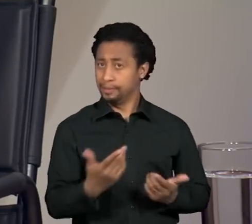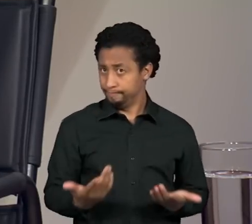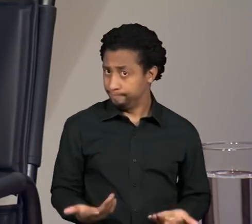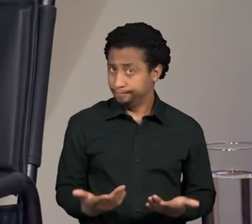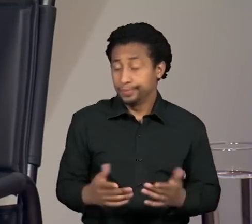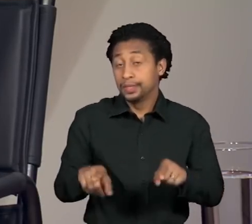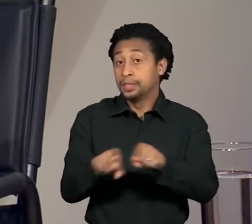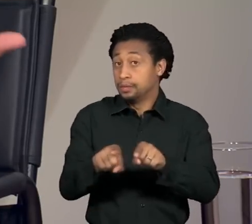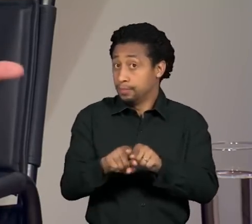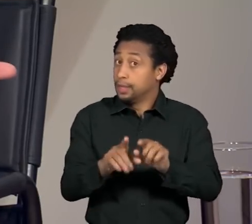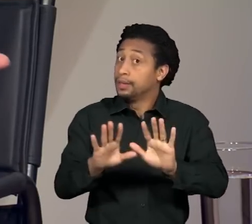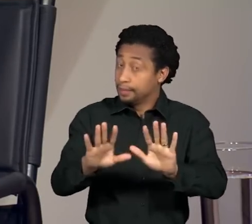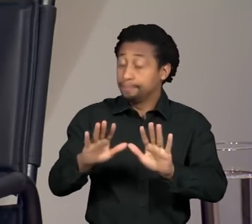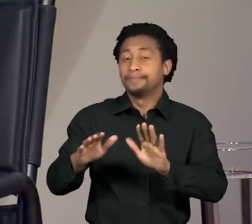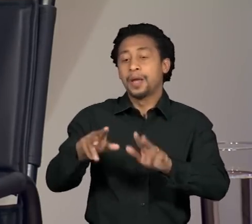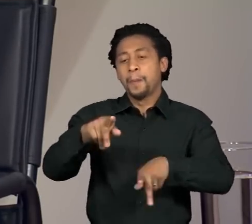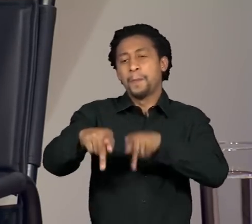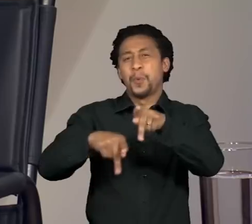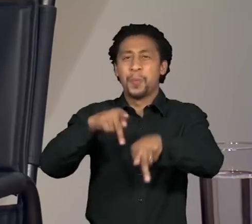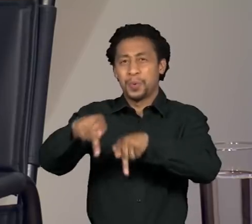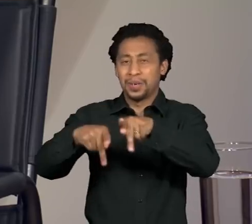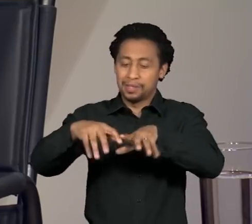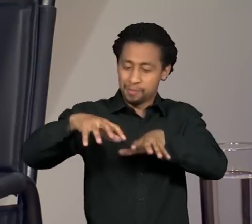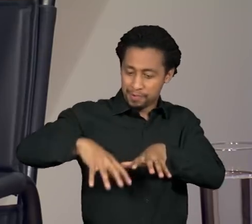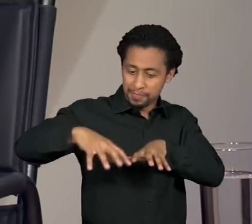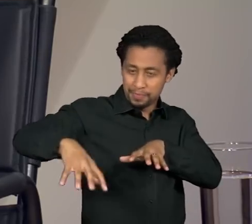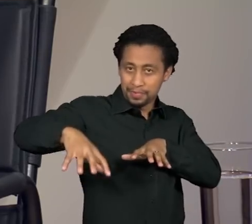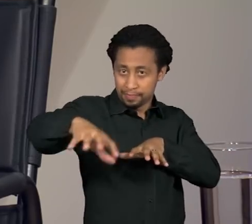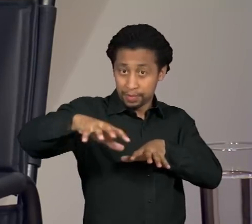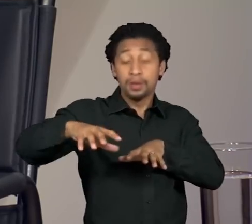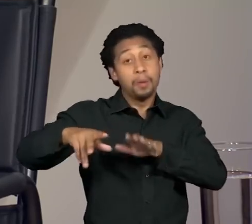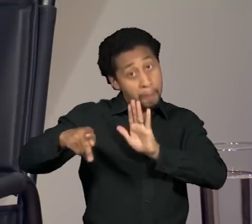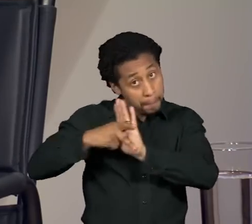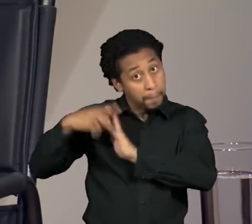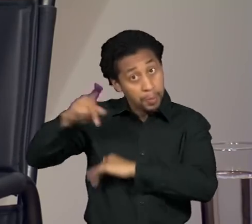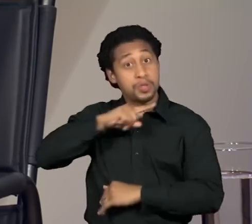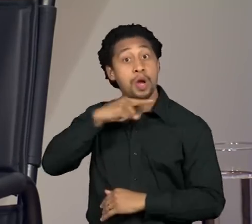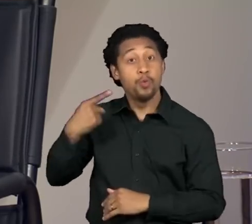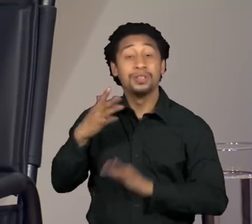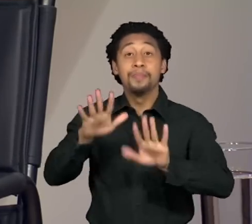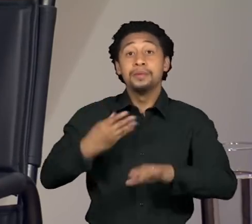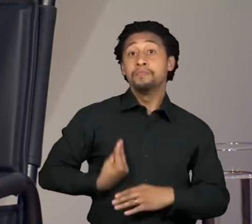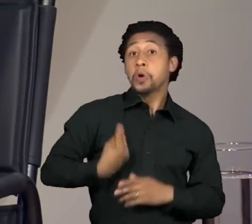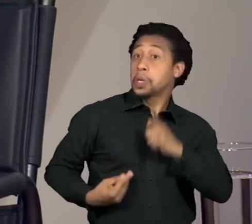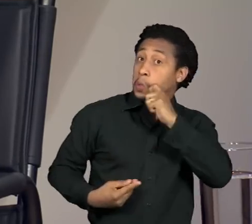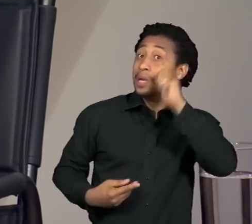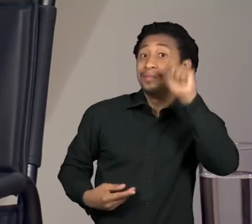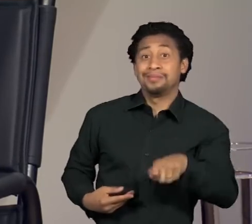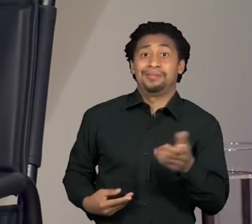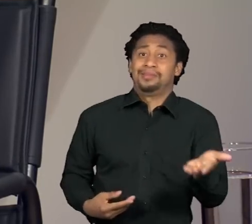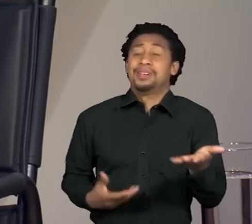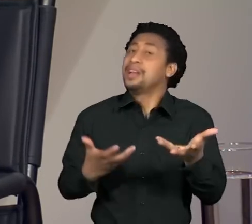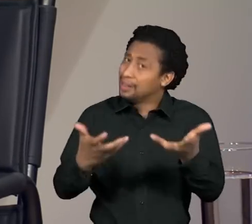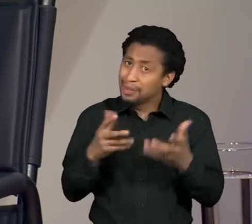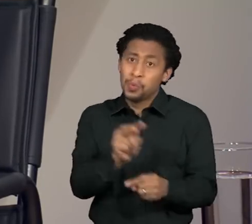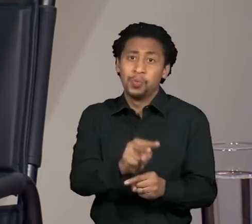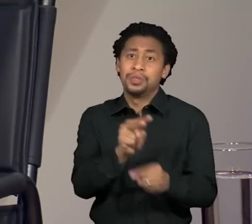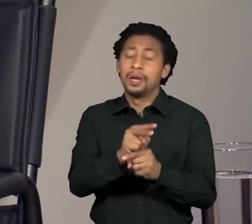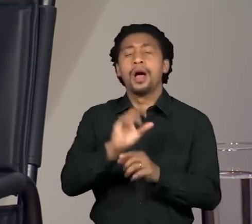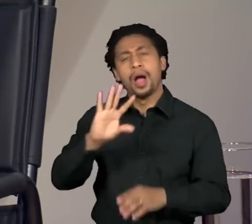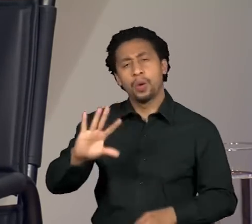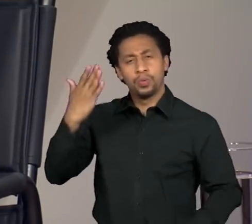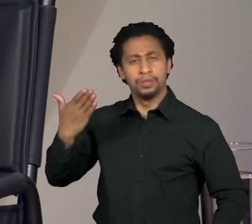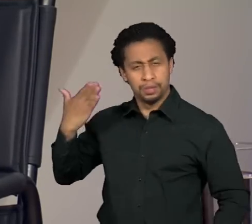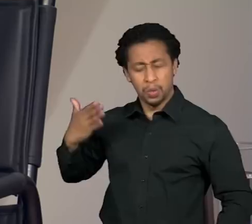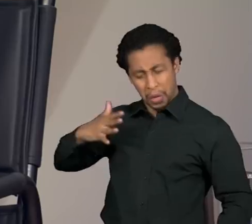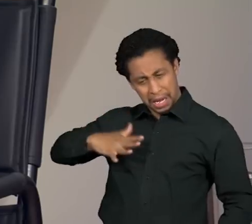quer garantir que essa população russa que está no país, ela seja preservada, né? Na Crimeia, isso já tinha acontecido em